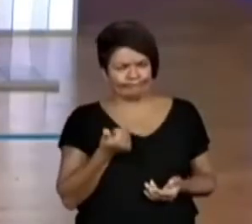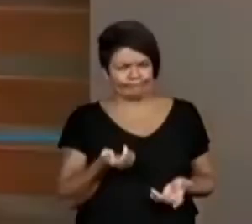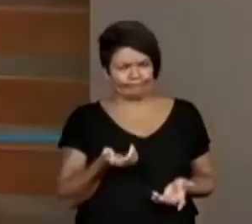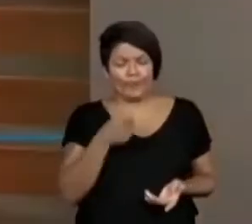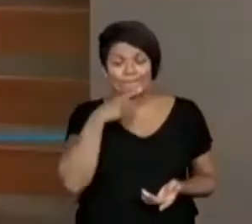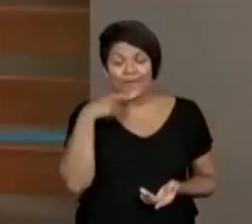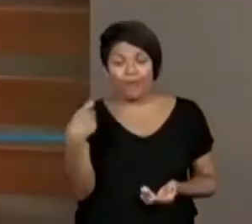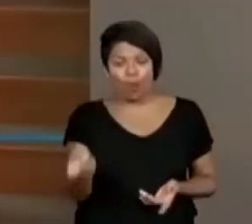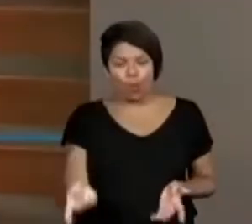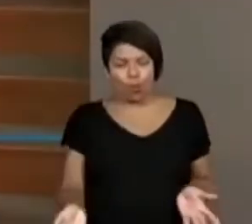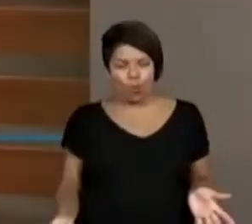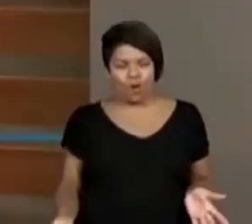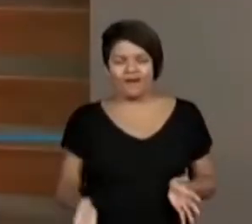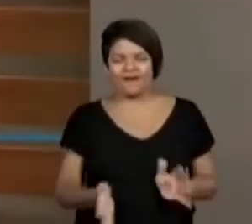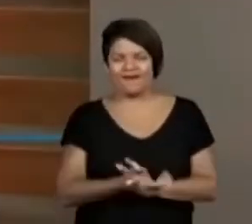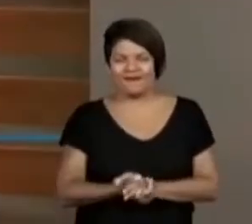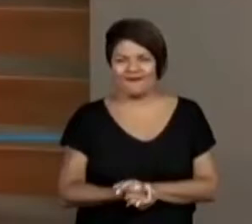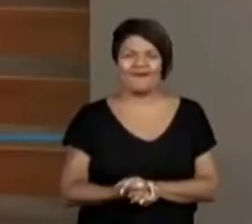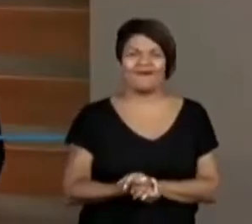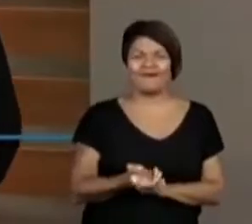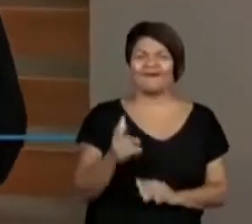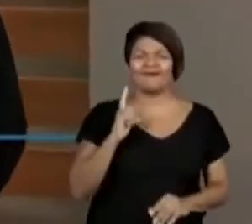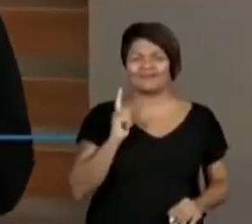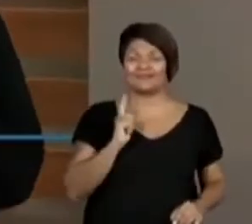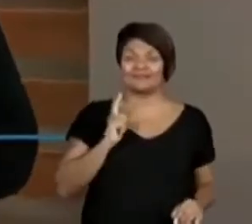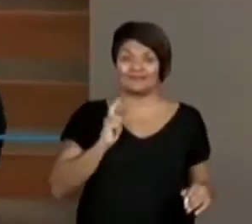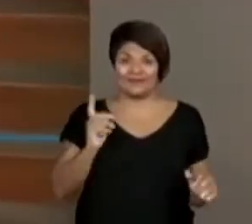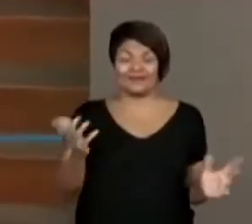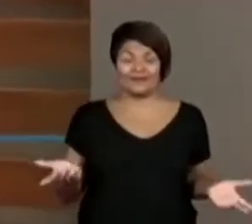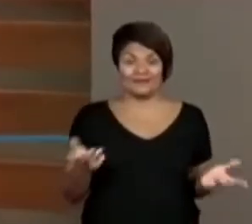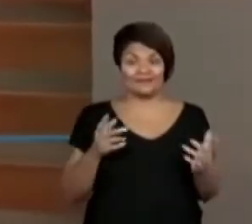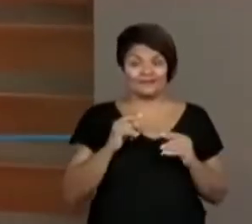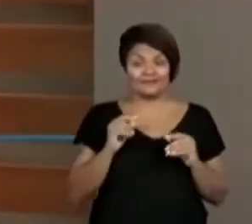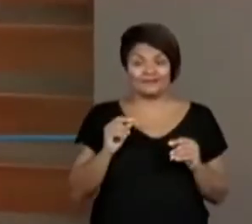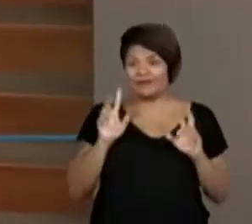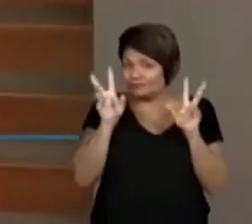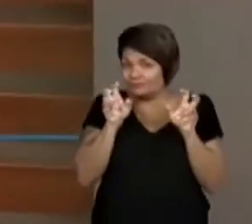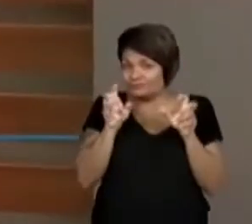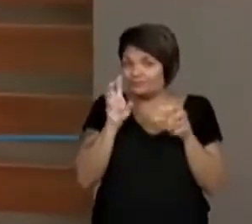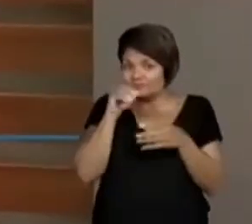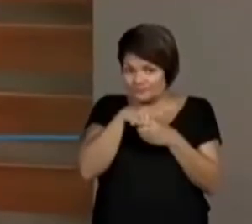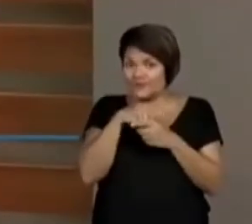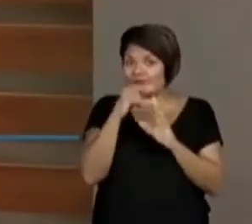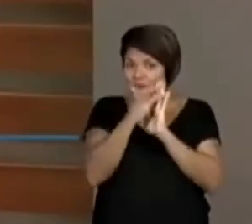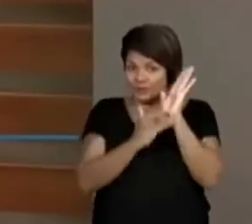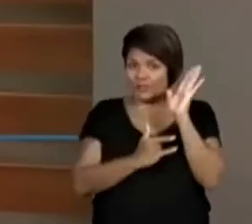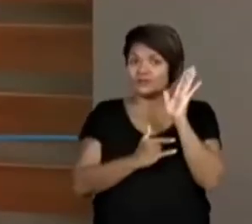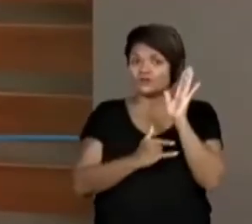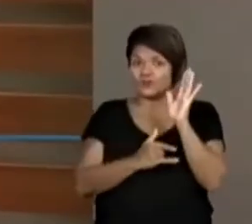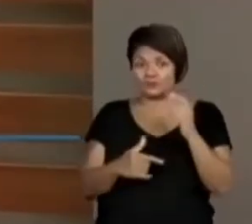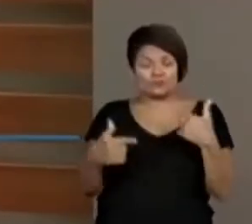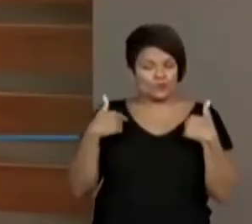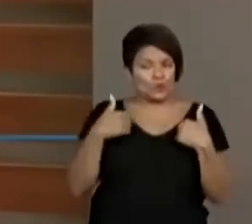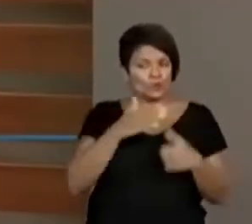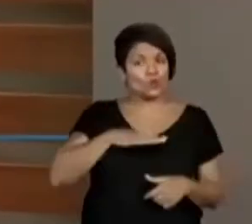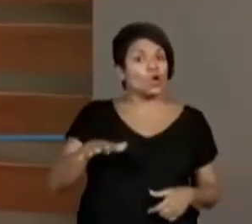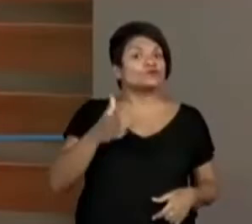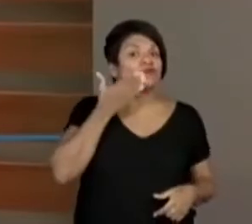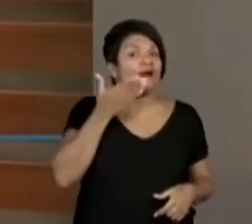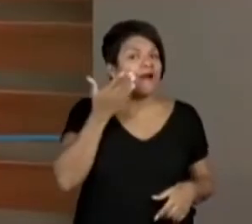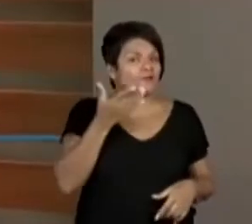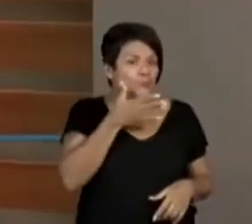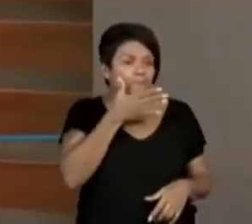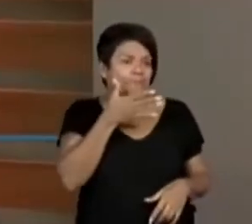fazer o aluno que está começando a identificar as letras perceber que era naquele texto. Não é sempre não, professora, não gosta de facilitar não, gosta de